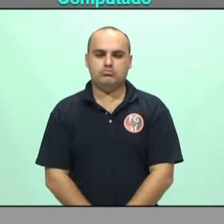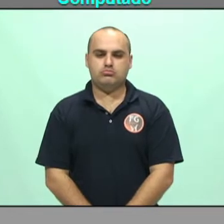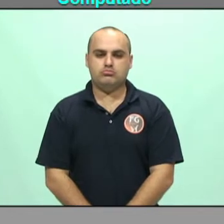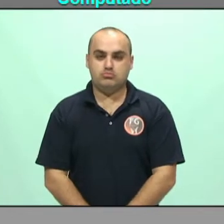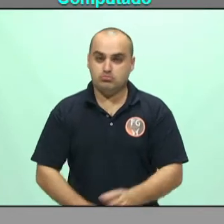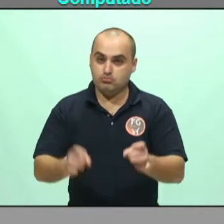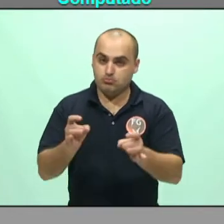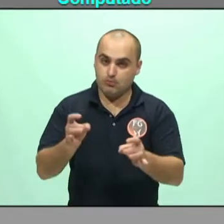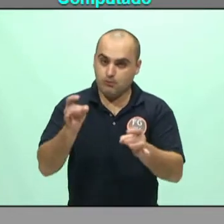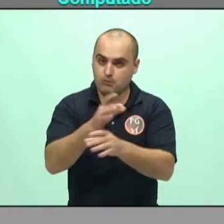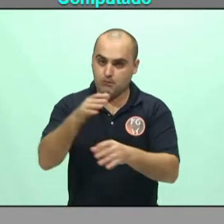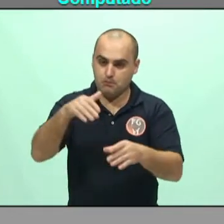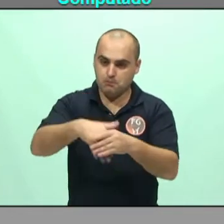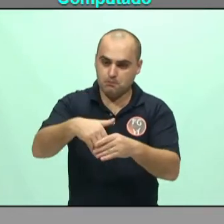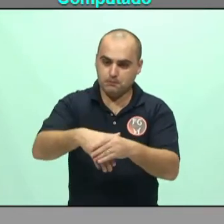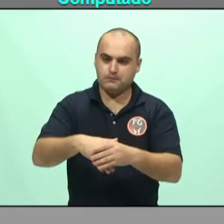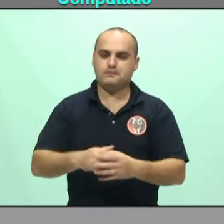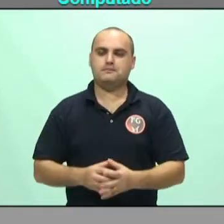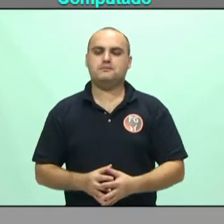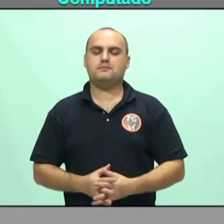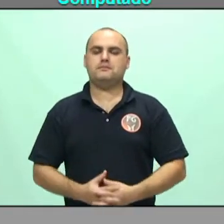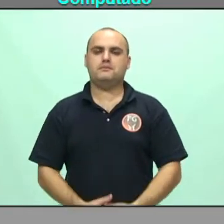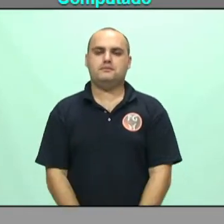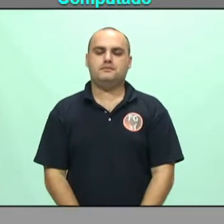encerrado a votação